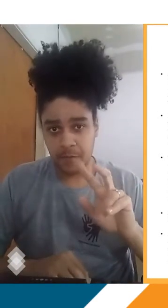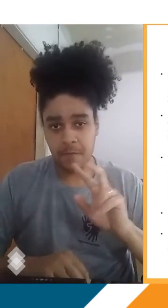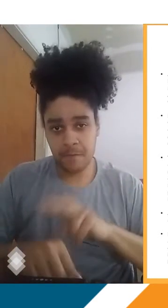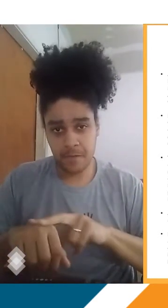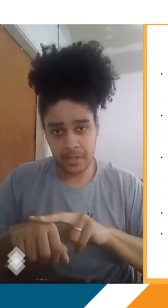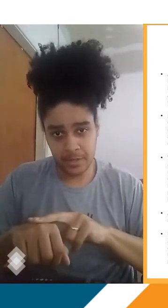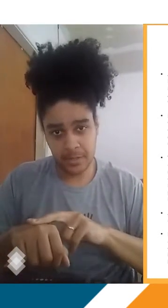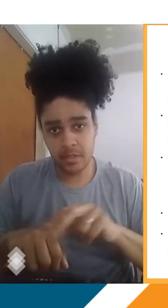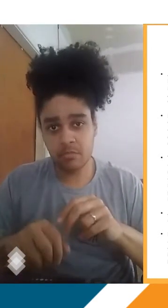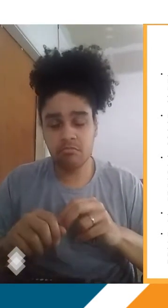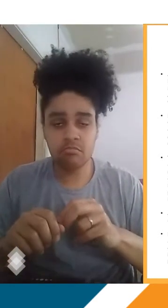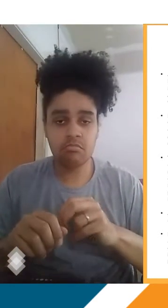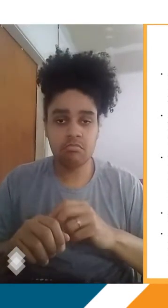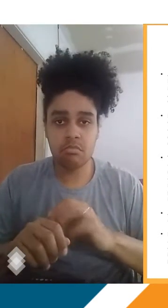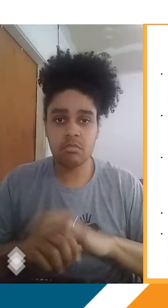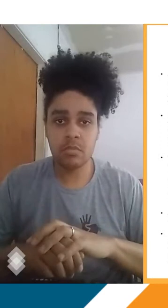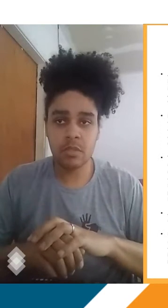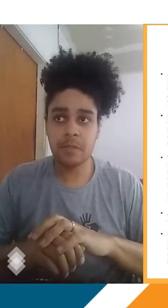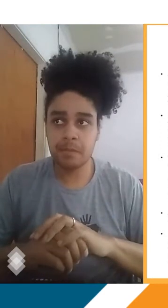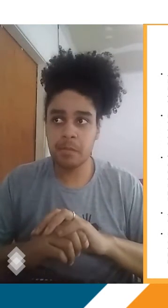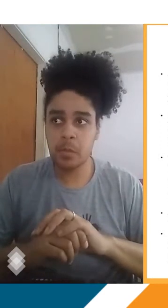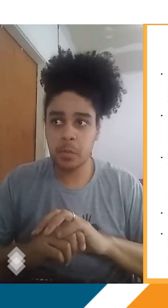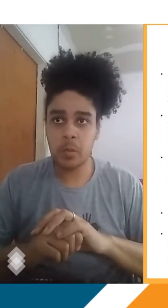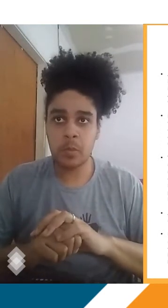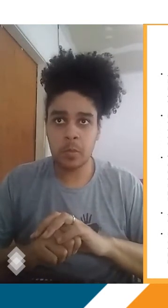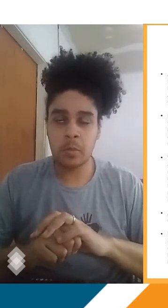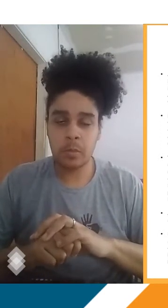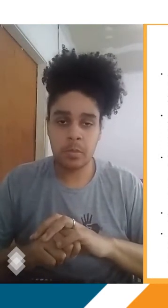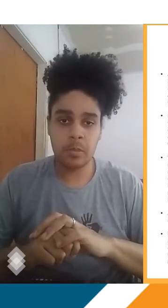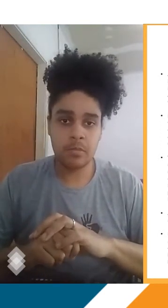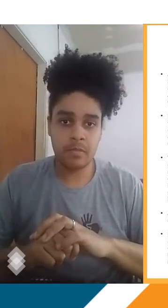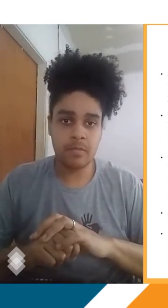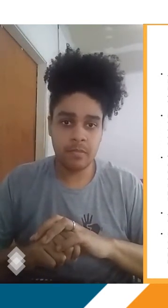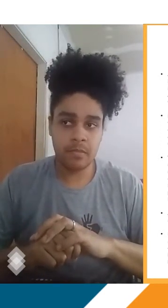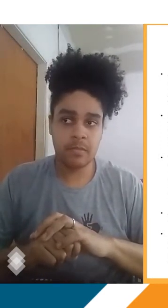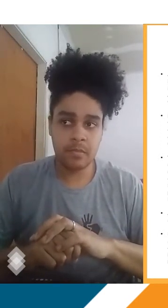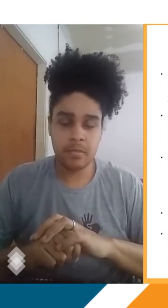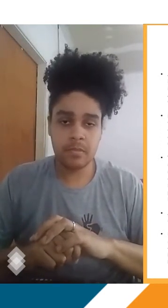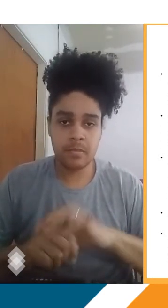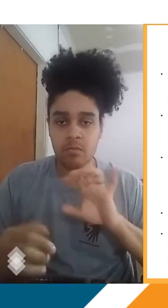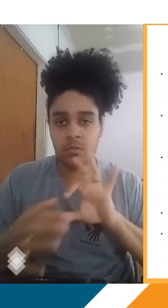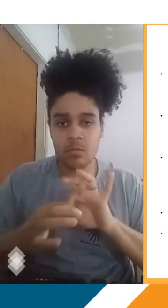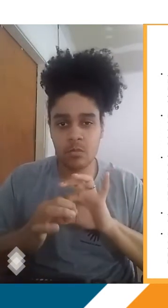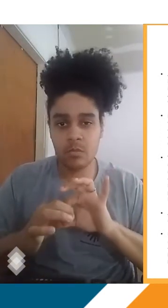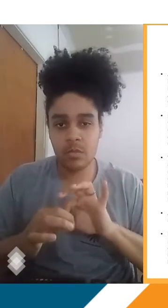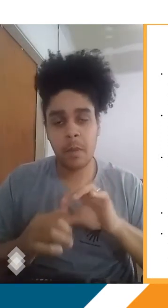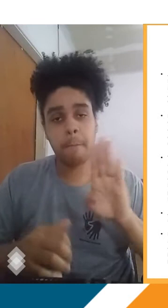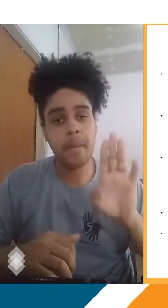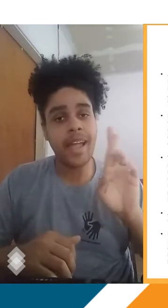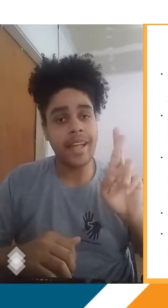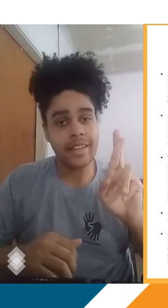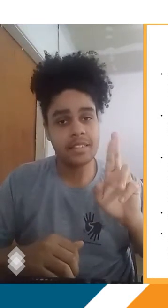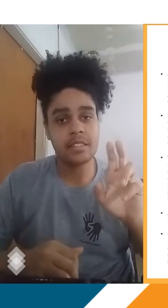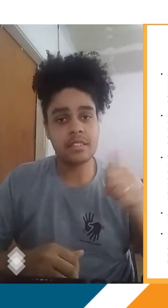Verde está situada numa posição geográfica favorável entre a região metropolitana do Rio de Janeiro e a Baixada Santista, elas interligadas por meio